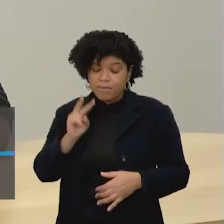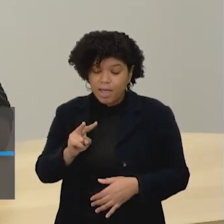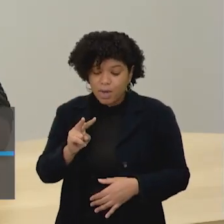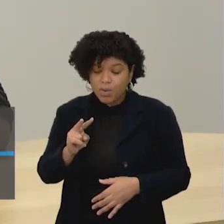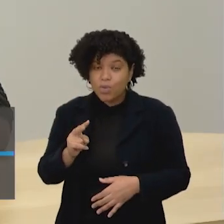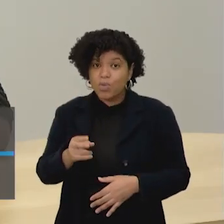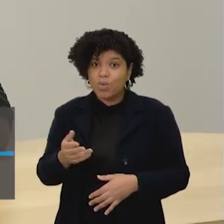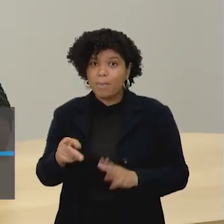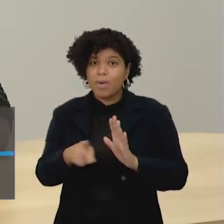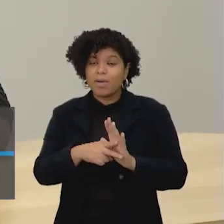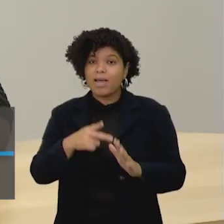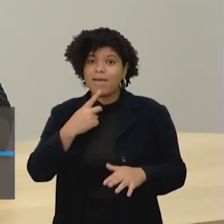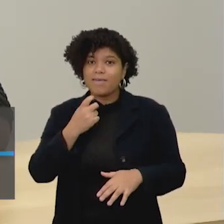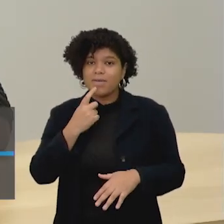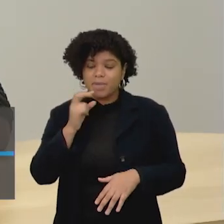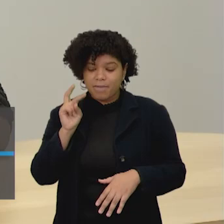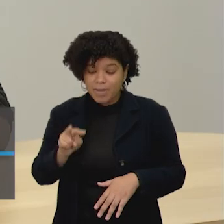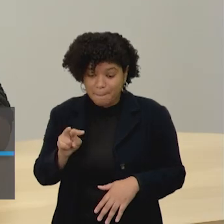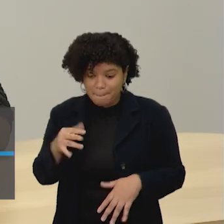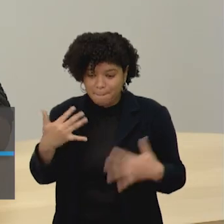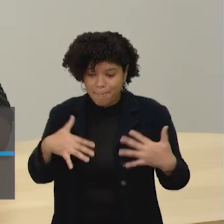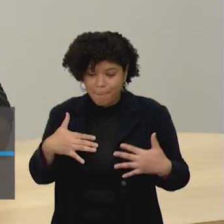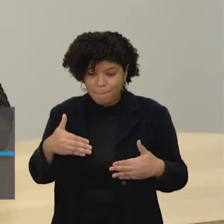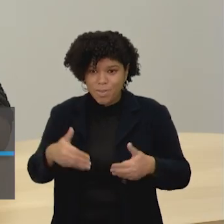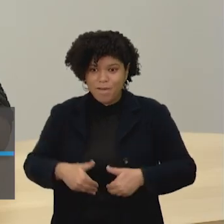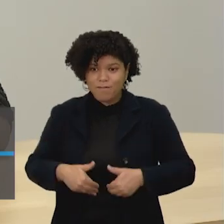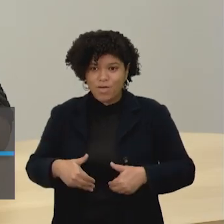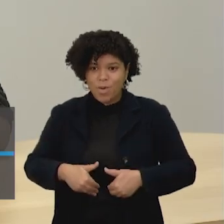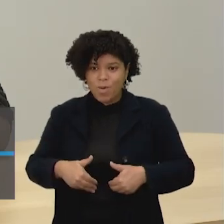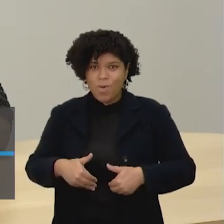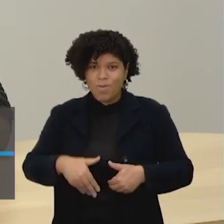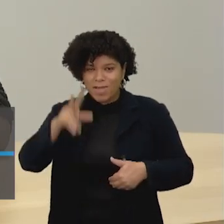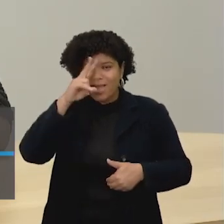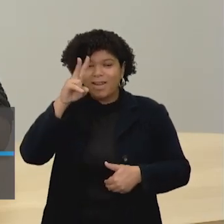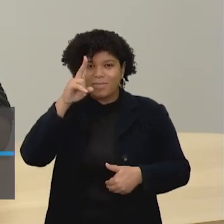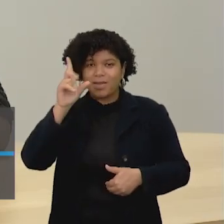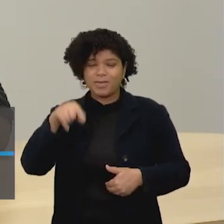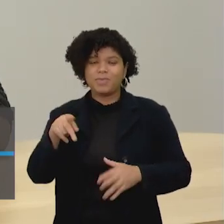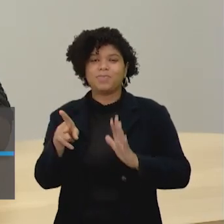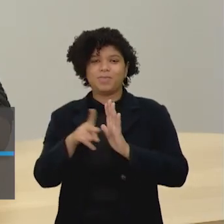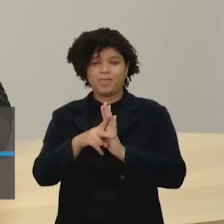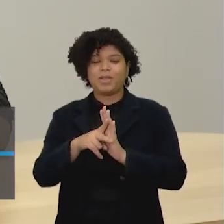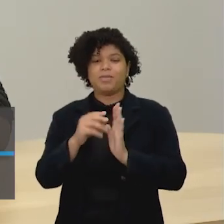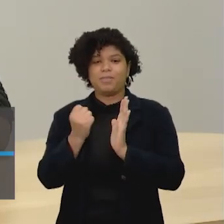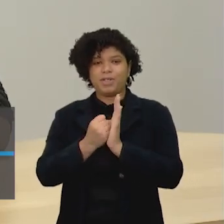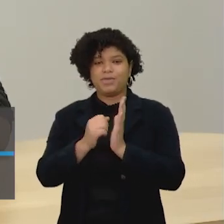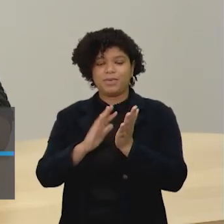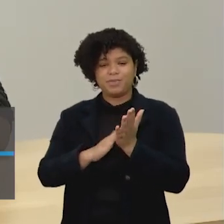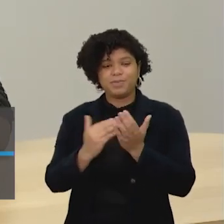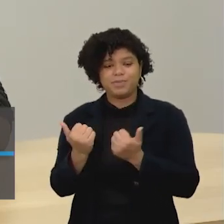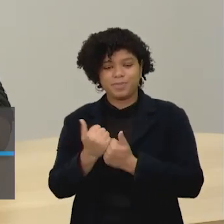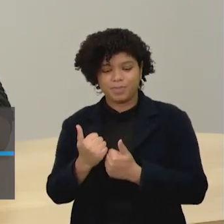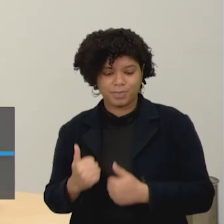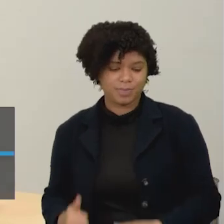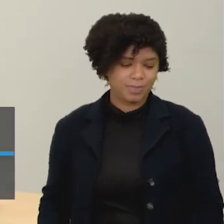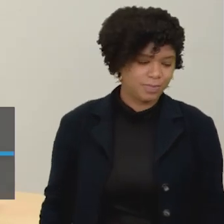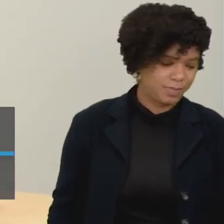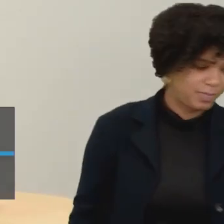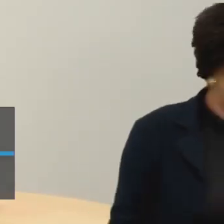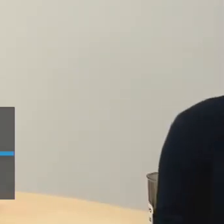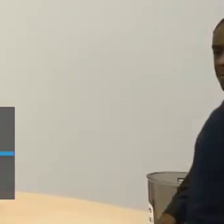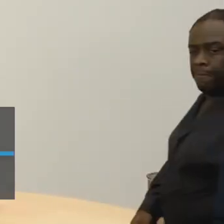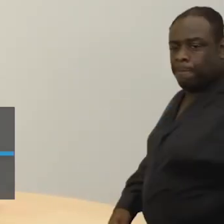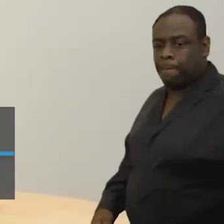vermelho é uma cor que chama muita atenção para alimentação, né? Por isso Sim, que a maioria dos chamativo. restaurantes aí acabam sendo vermelho. E Por até causa disso. aproveitam e muitas vezes